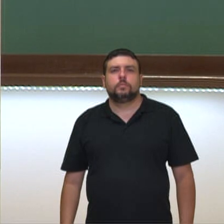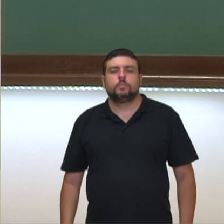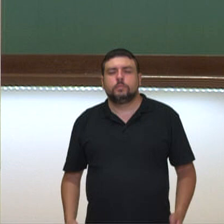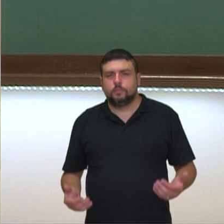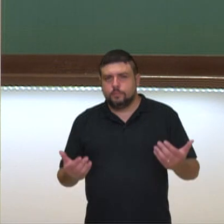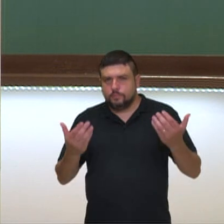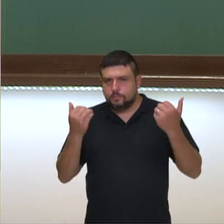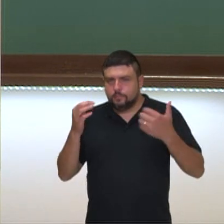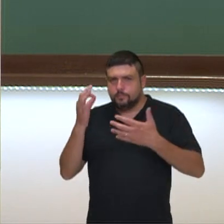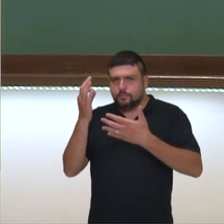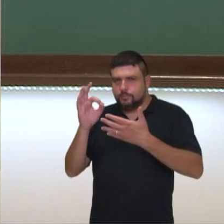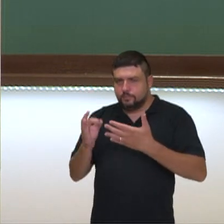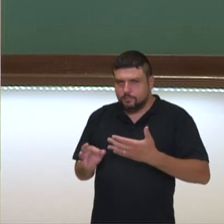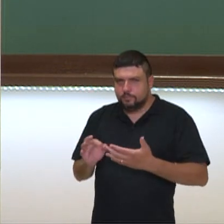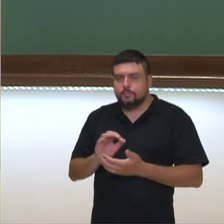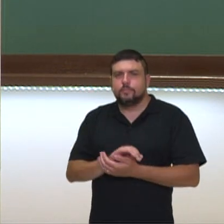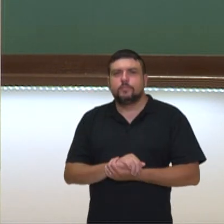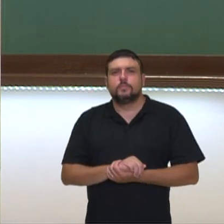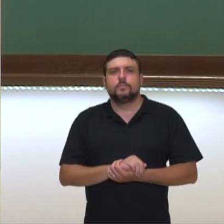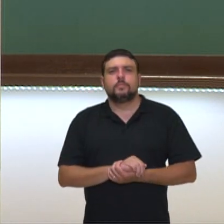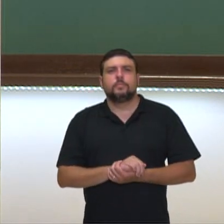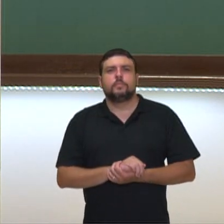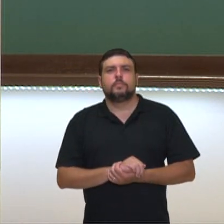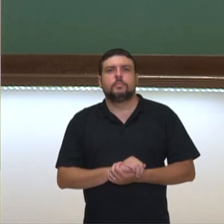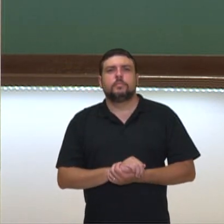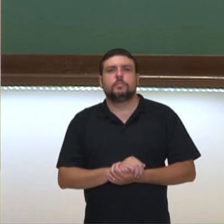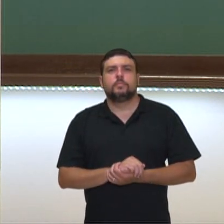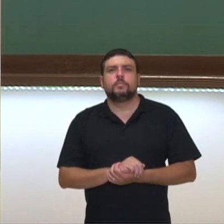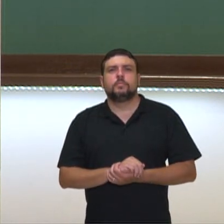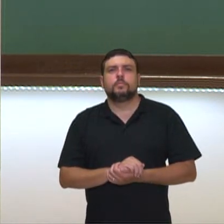Vamos corrigir nosso exercício, pessoal? Então, olha só.